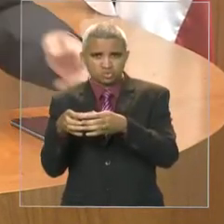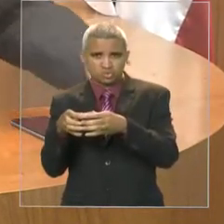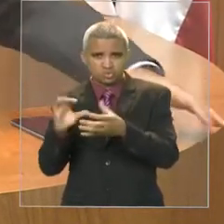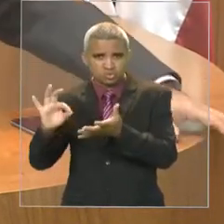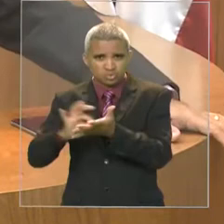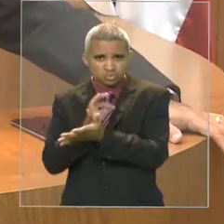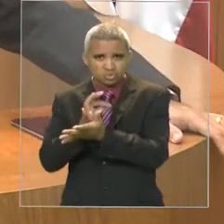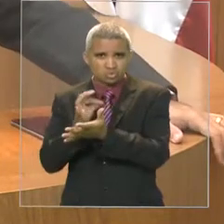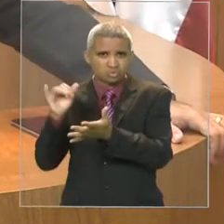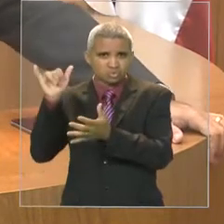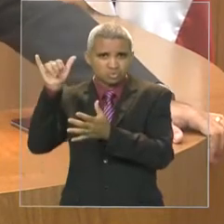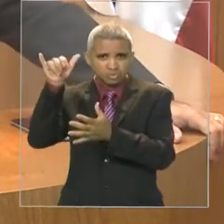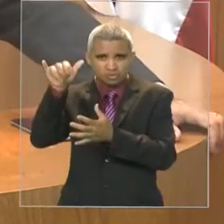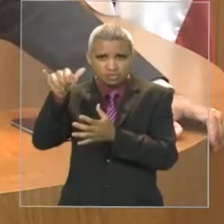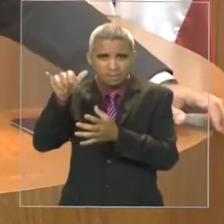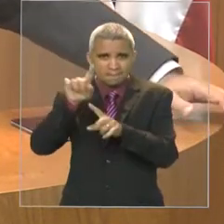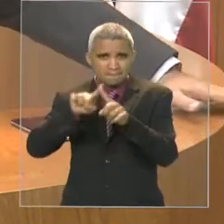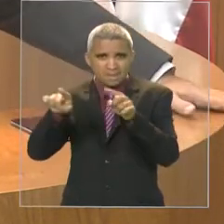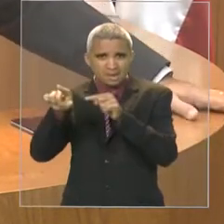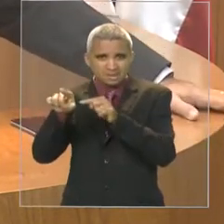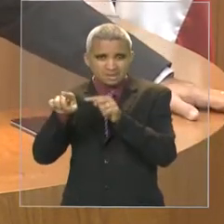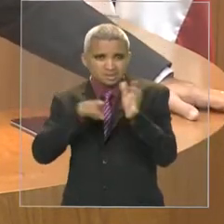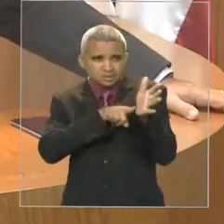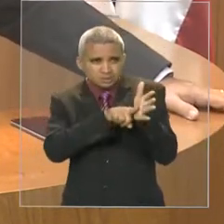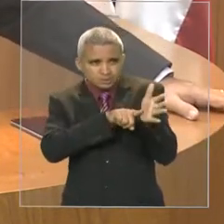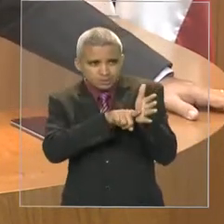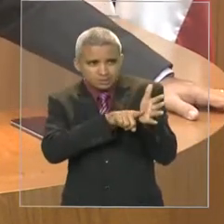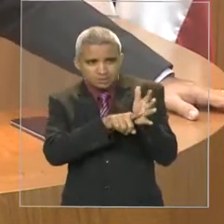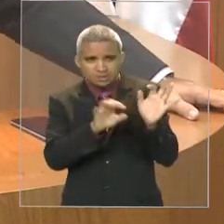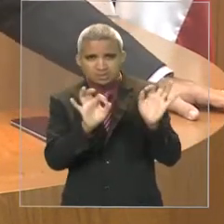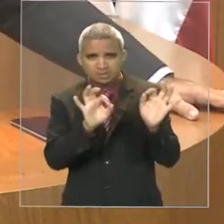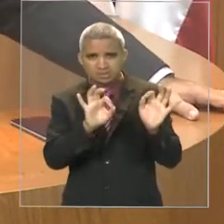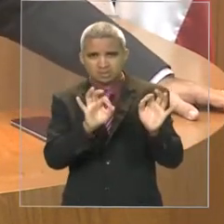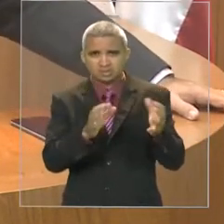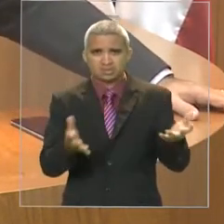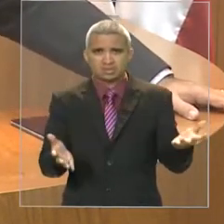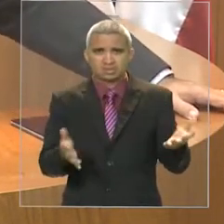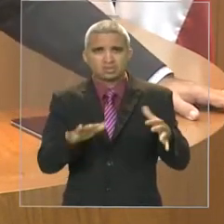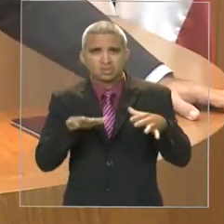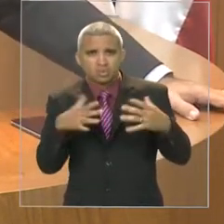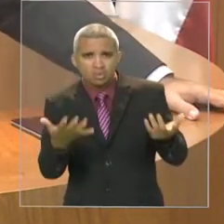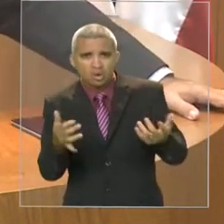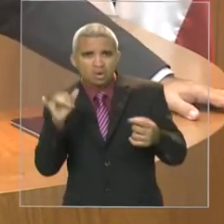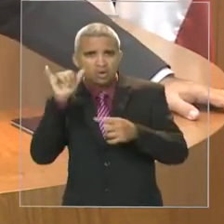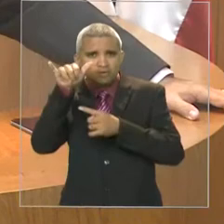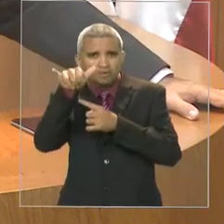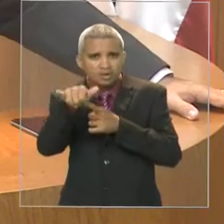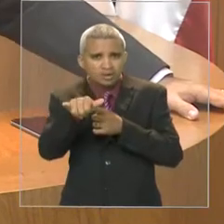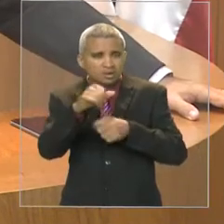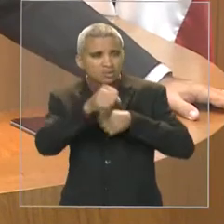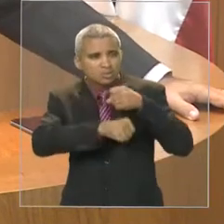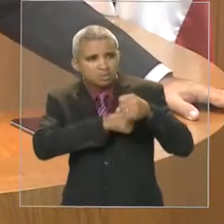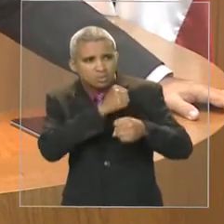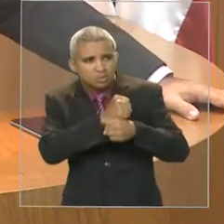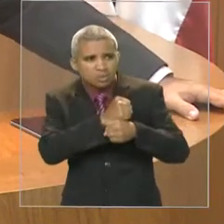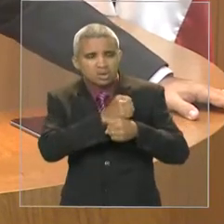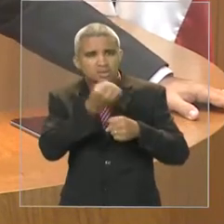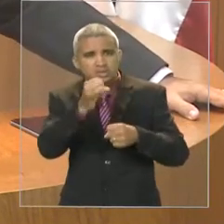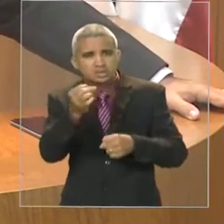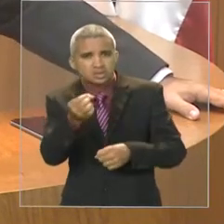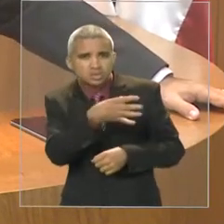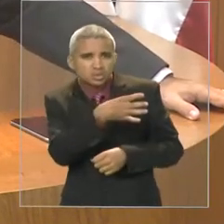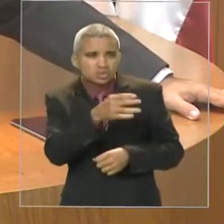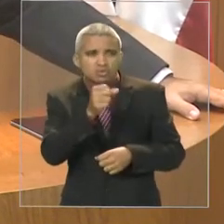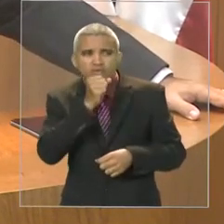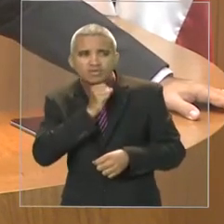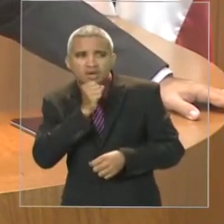o trabalho de ver se aquela aeronave existe? Qual é a aeronave, o ano da aeronave, a situação da aeronave?